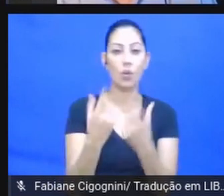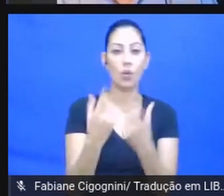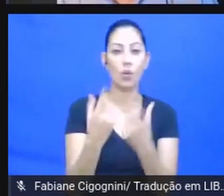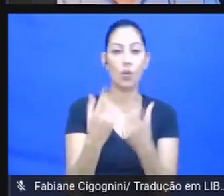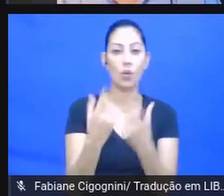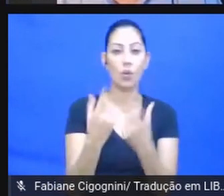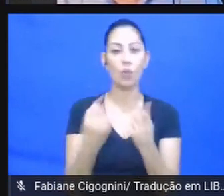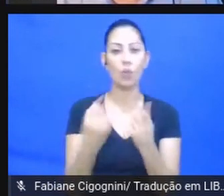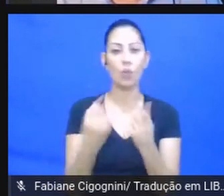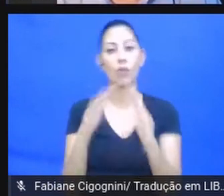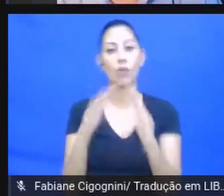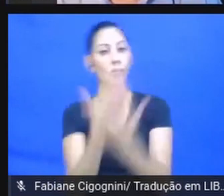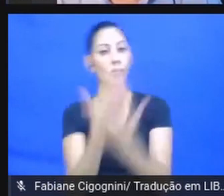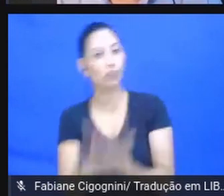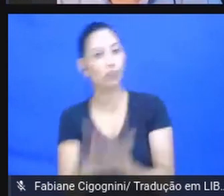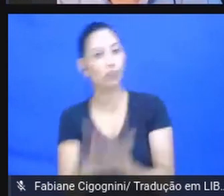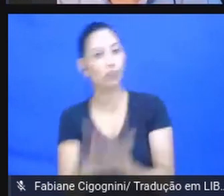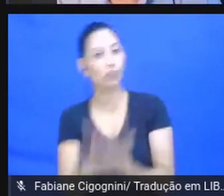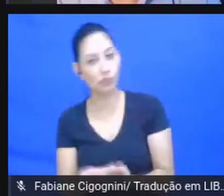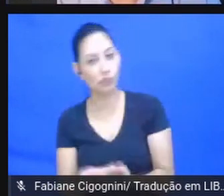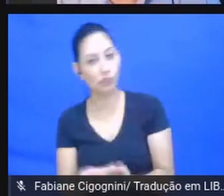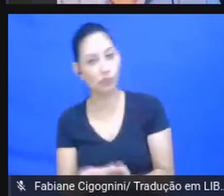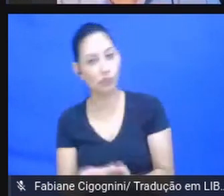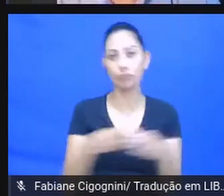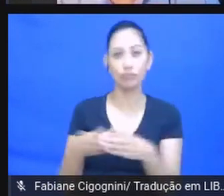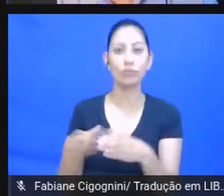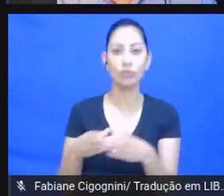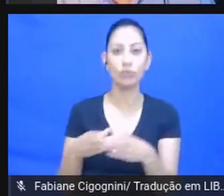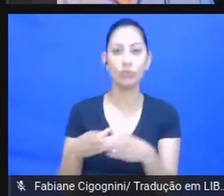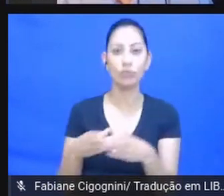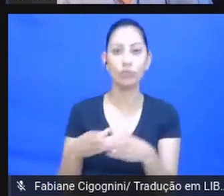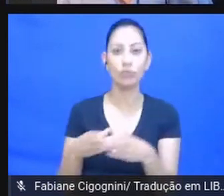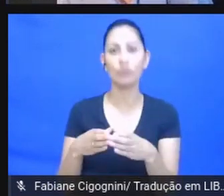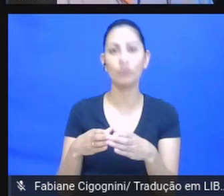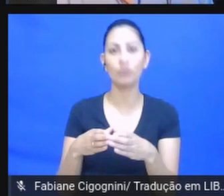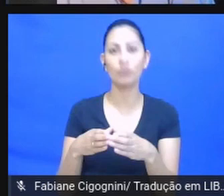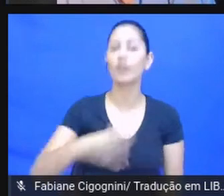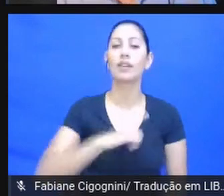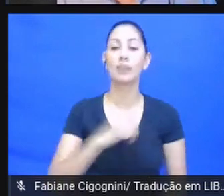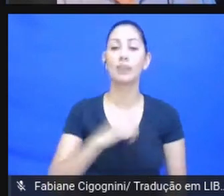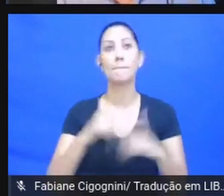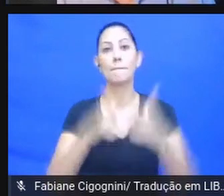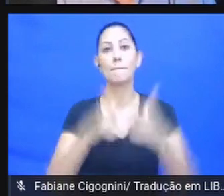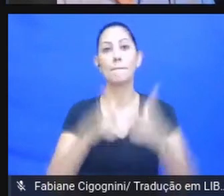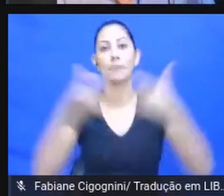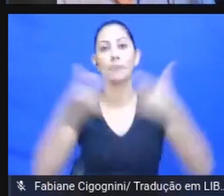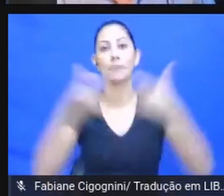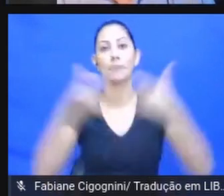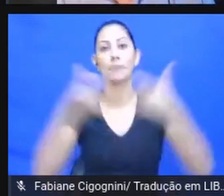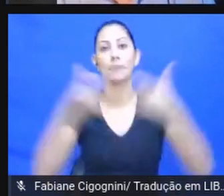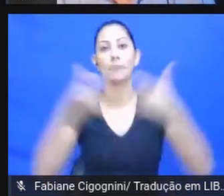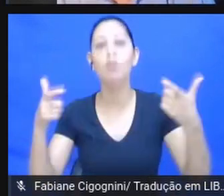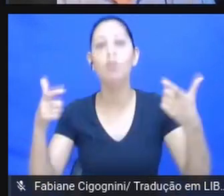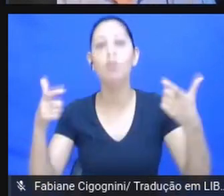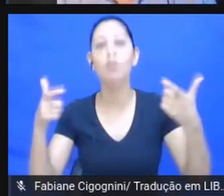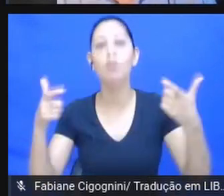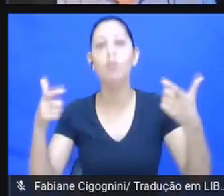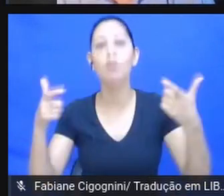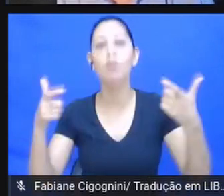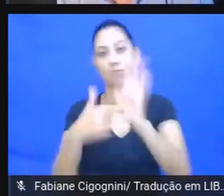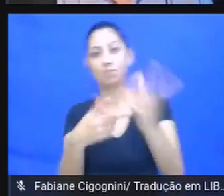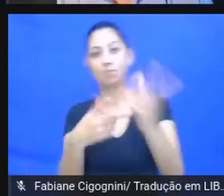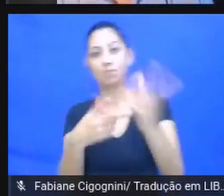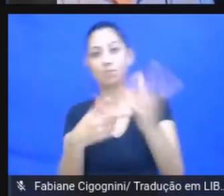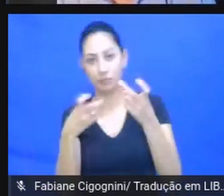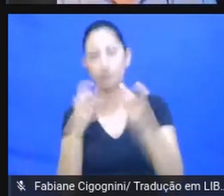grupos, ela vai sendo cada vez mais evidente, que significa uma parte do que o aluno pode fazer por